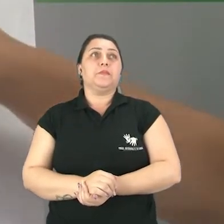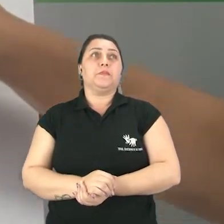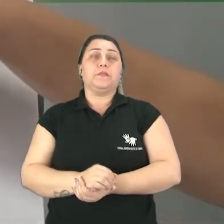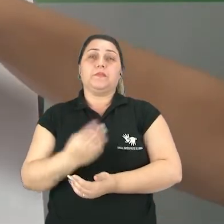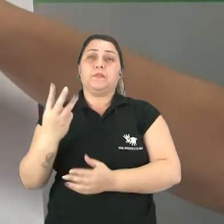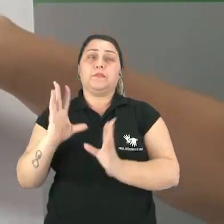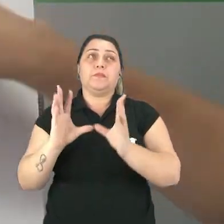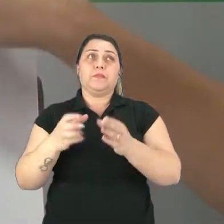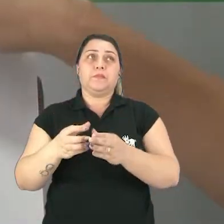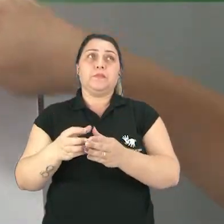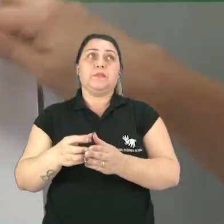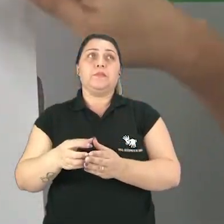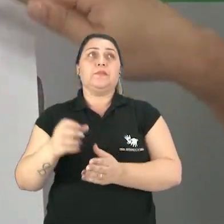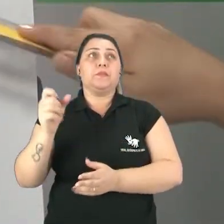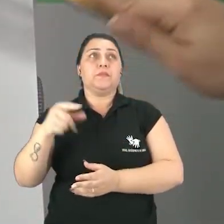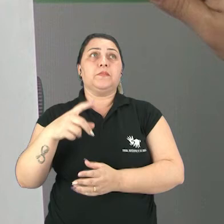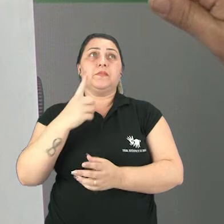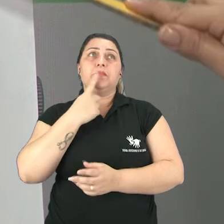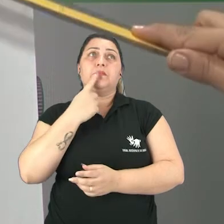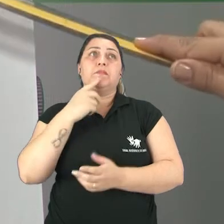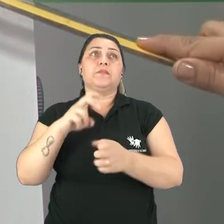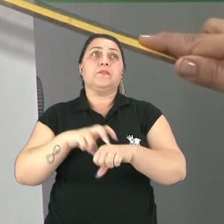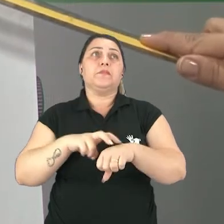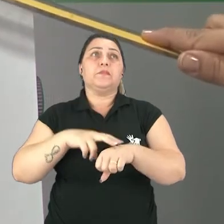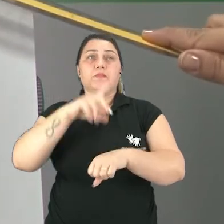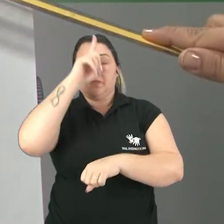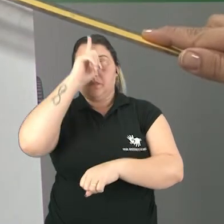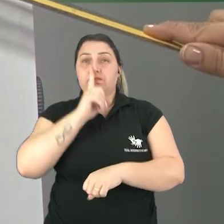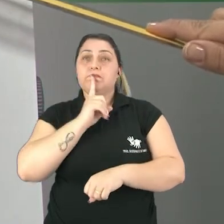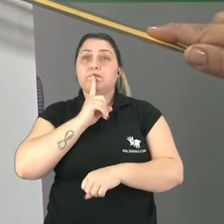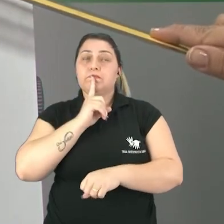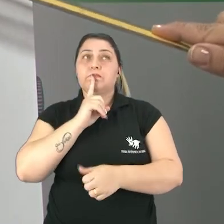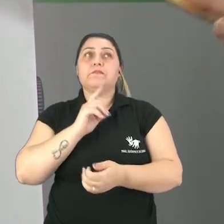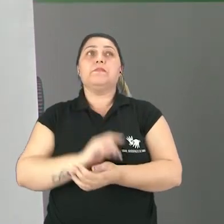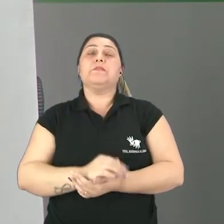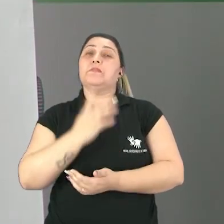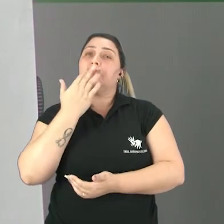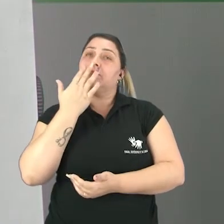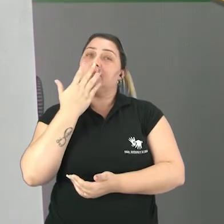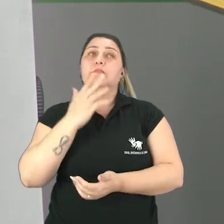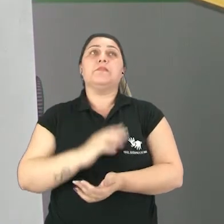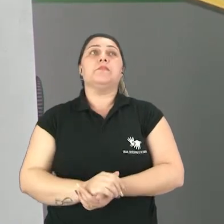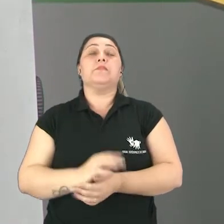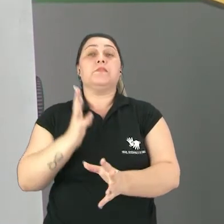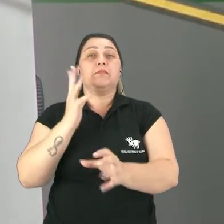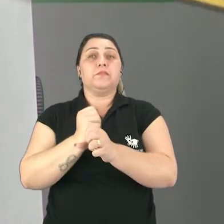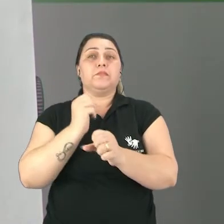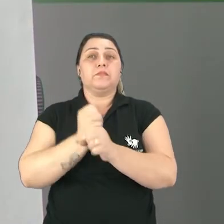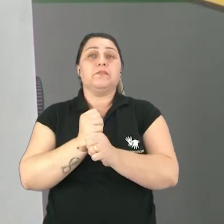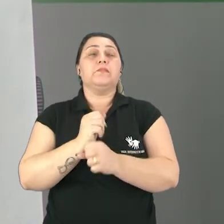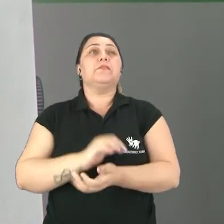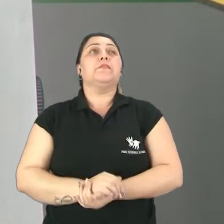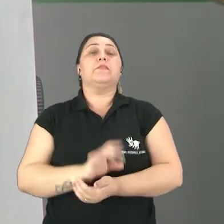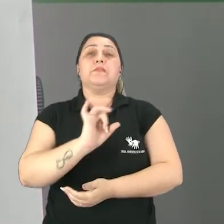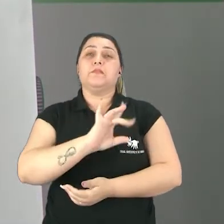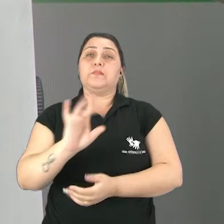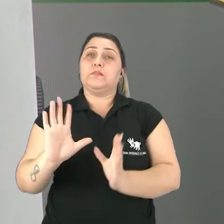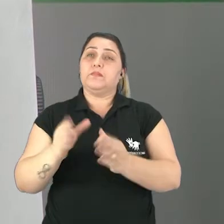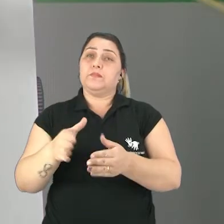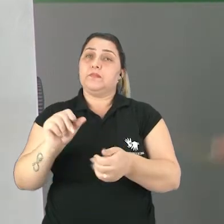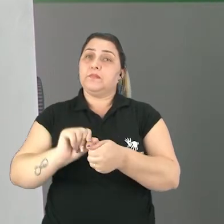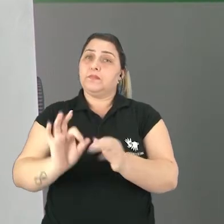3 grupos, azuis, vermelhas, verdes e amarelas, que são as cores das bandeiras, e o total que cada